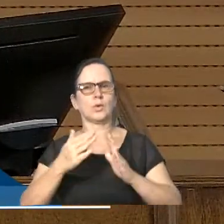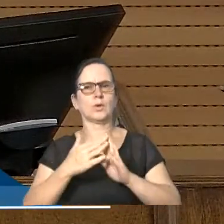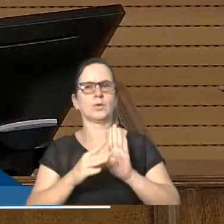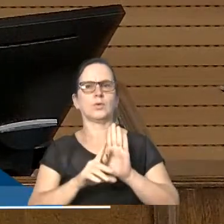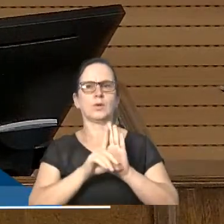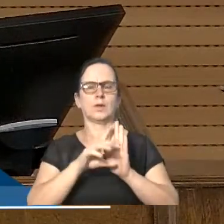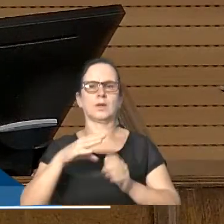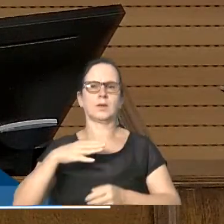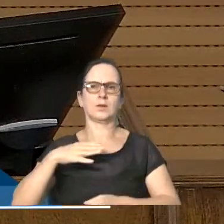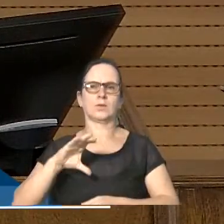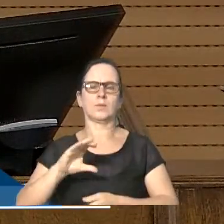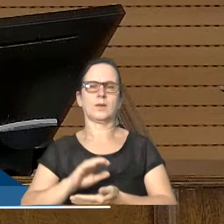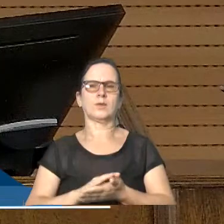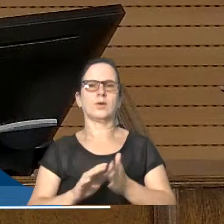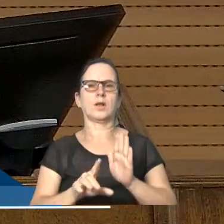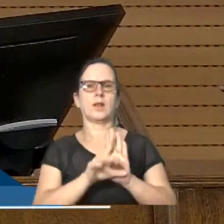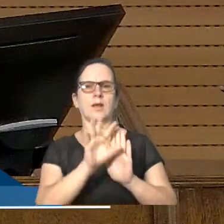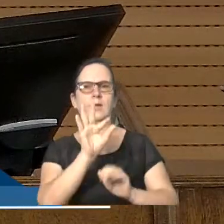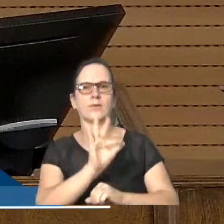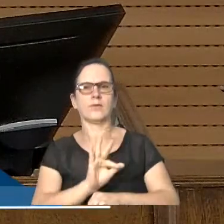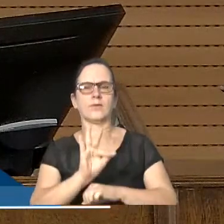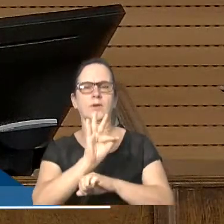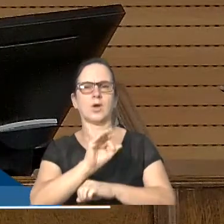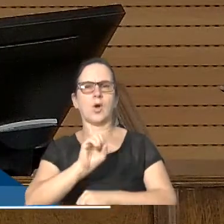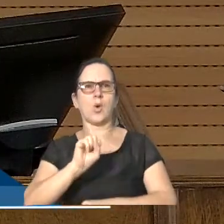Cubatão, nos termos da Lei Federal número